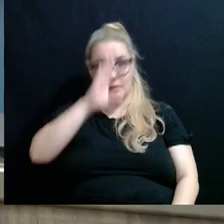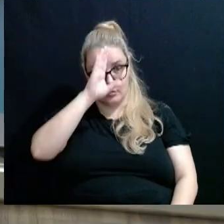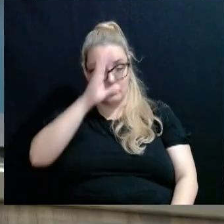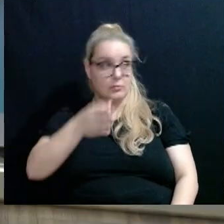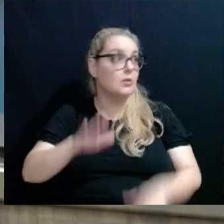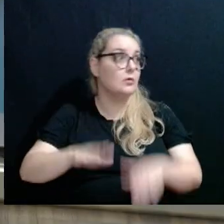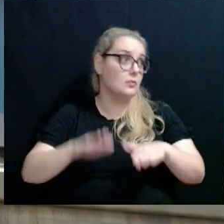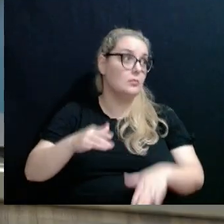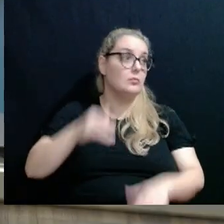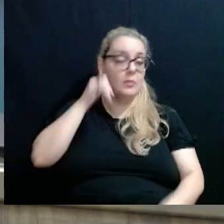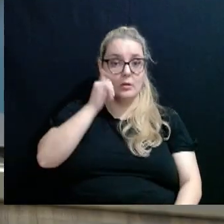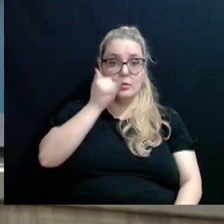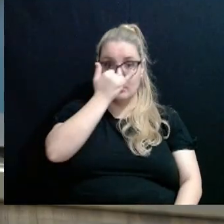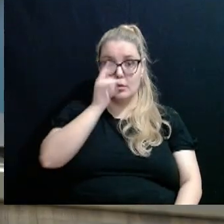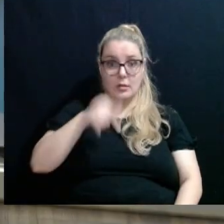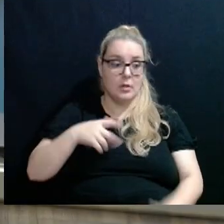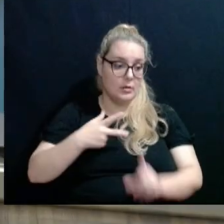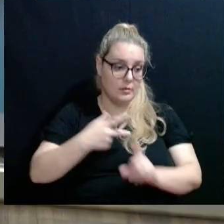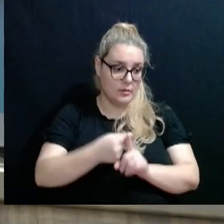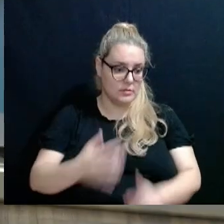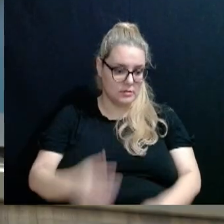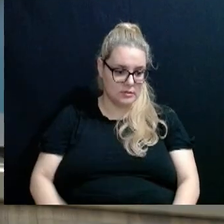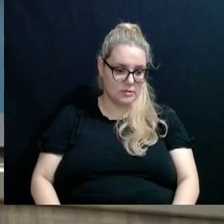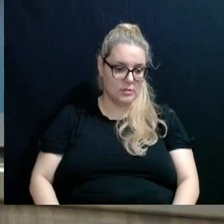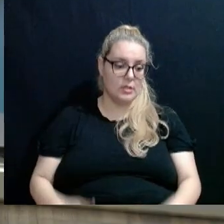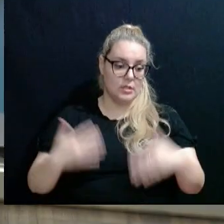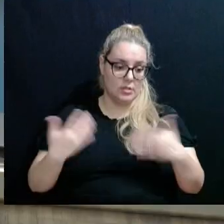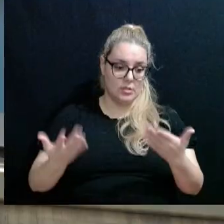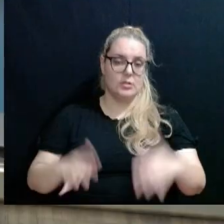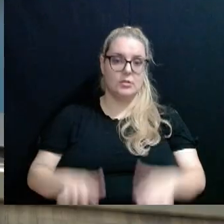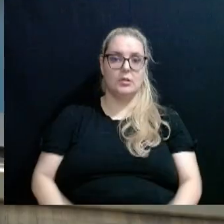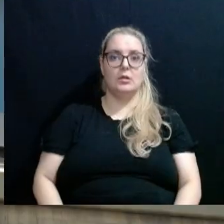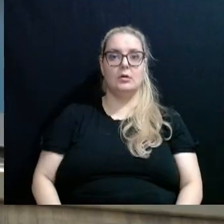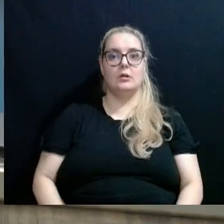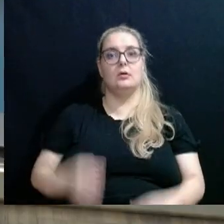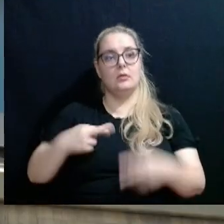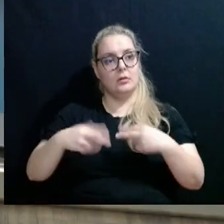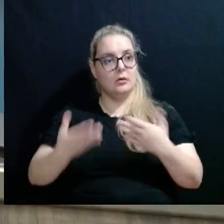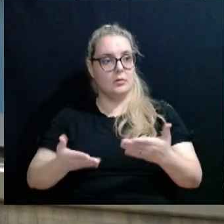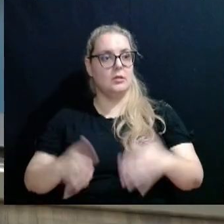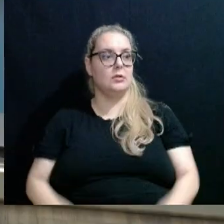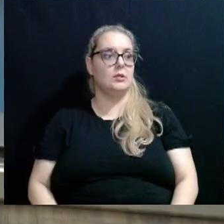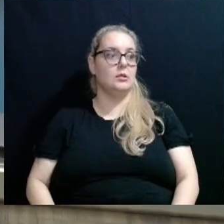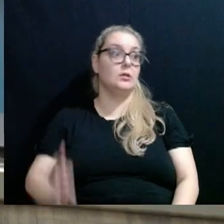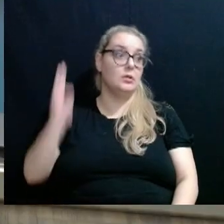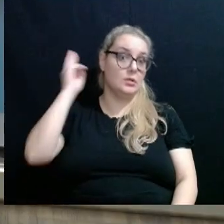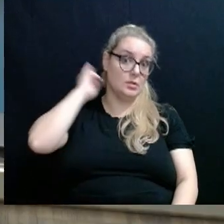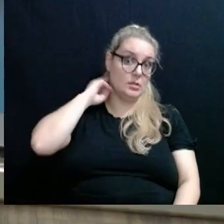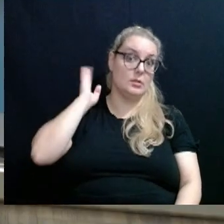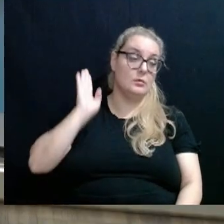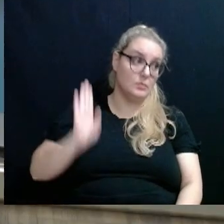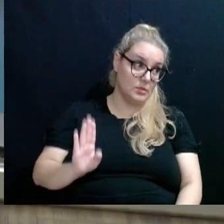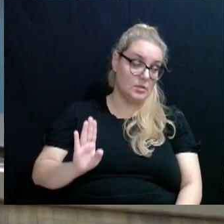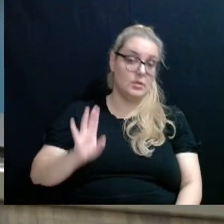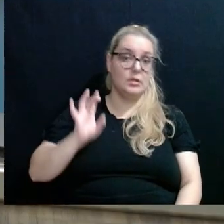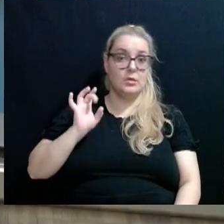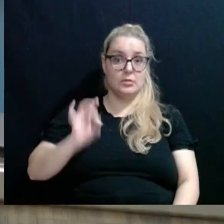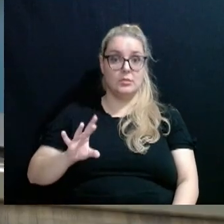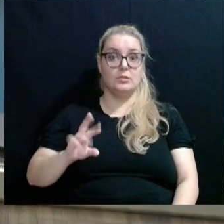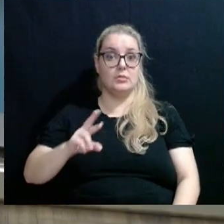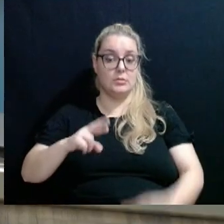a principal, talvez, prevenção é a vacina, já que para essa em questão, né, da meningite